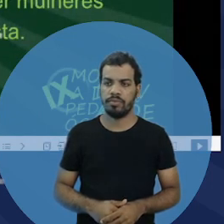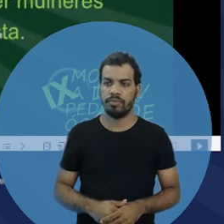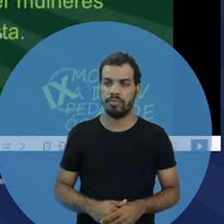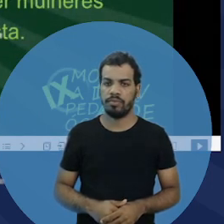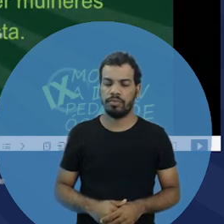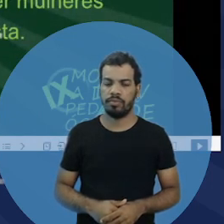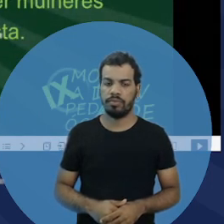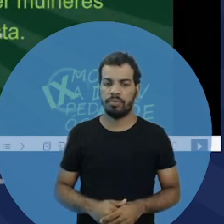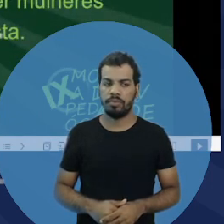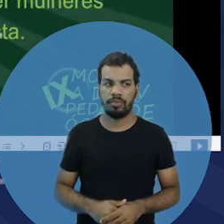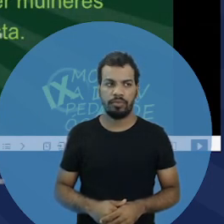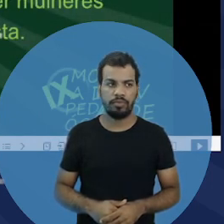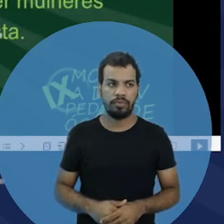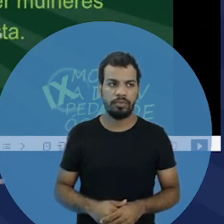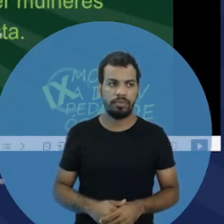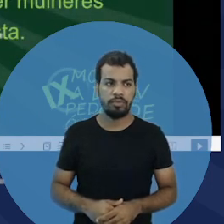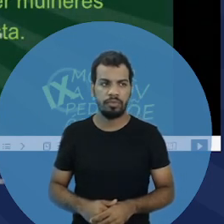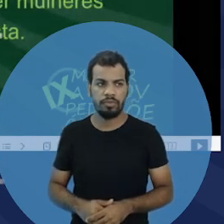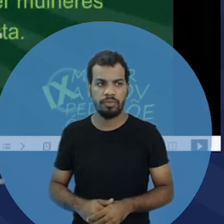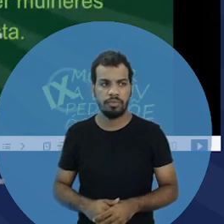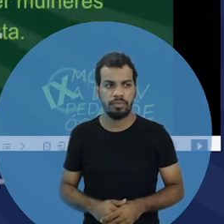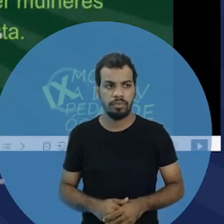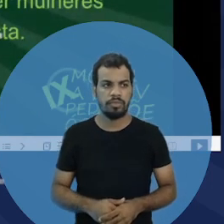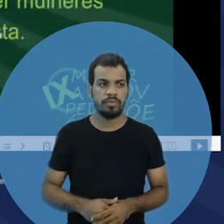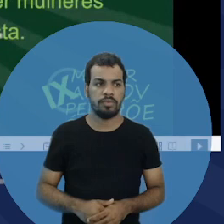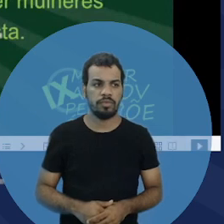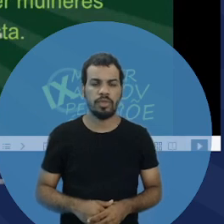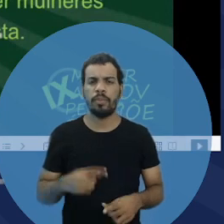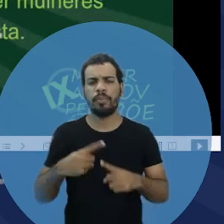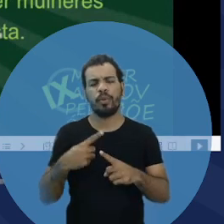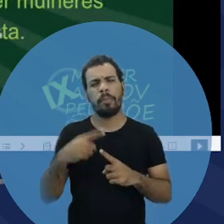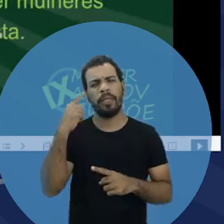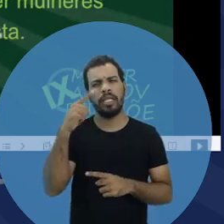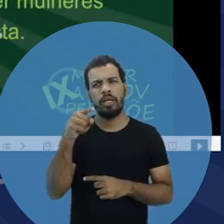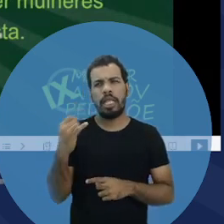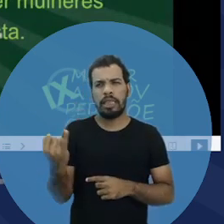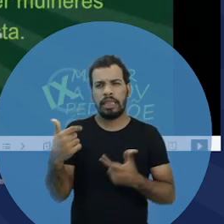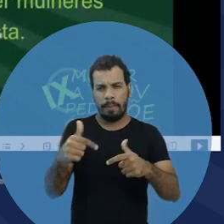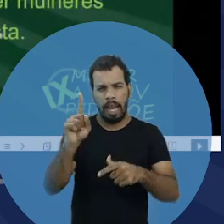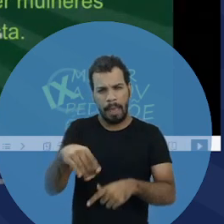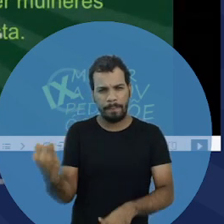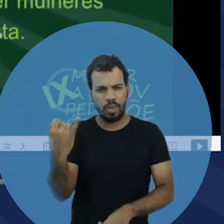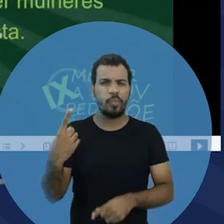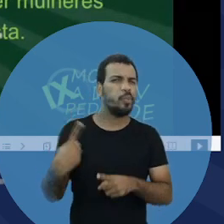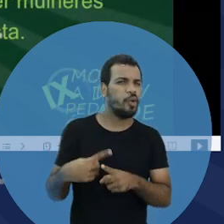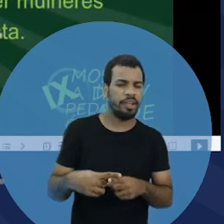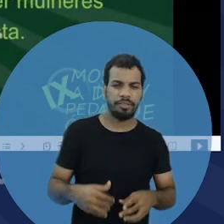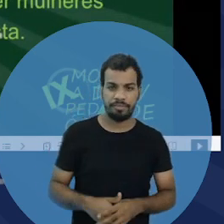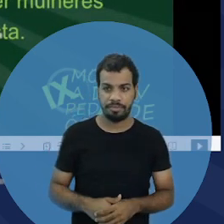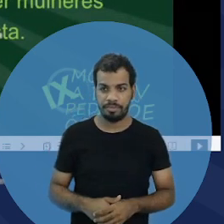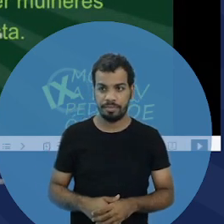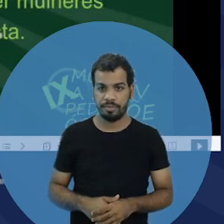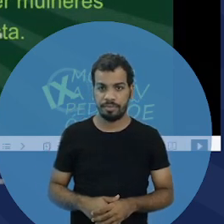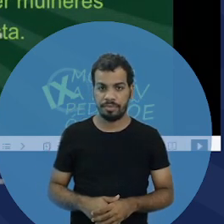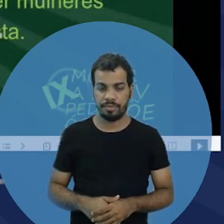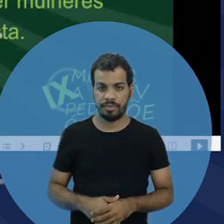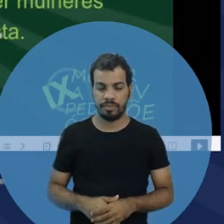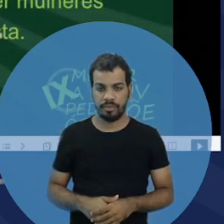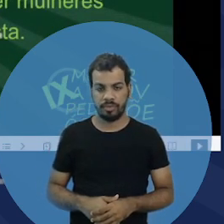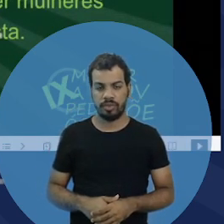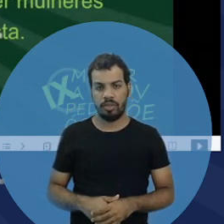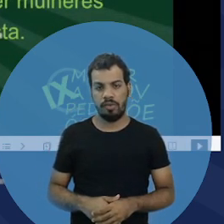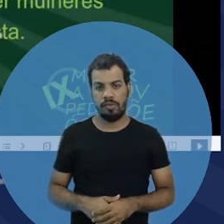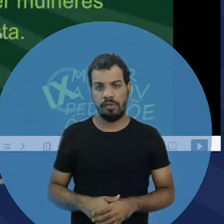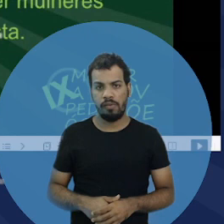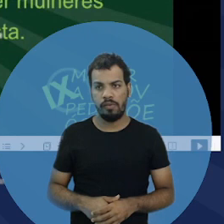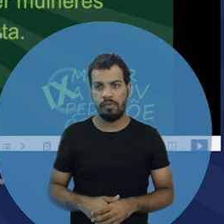Por que a gente considera esse trabalho relevante? Por alguns fatores. E eu vou colocar aqui